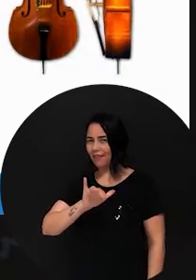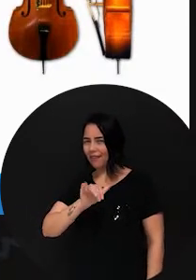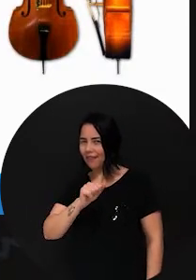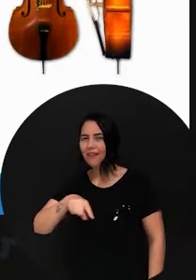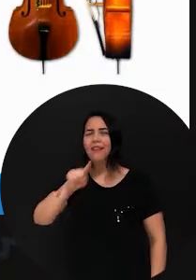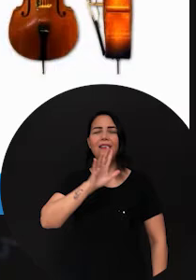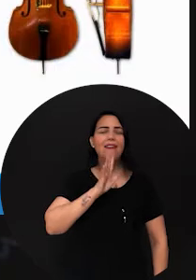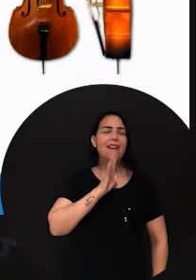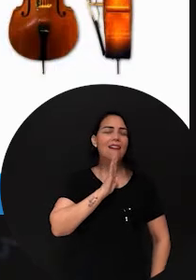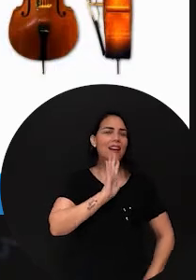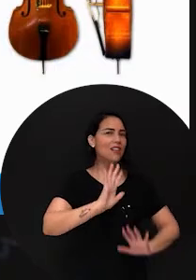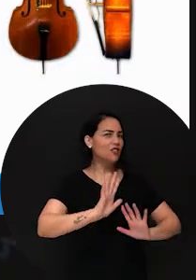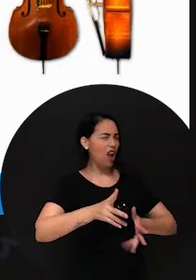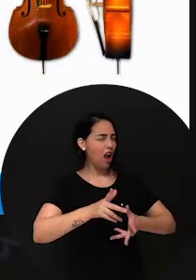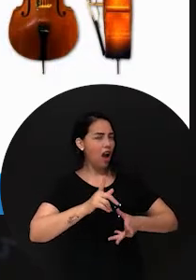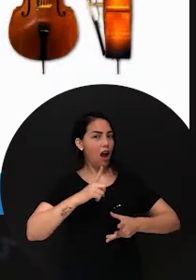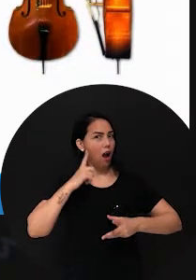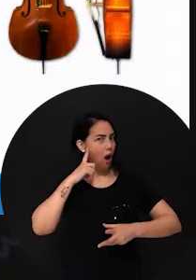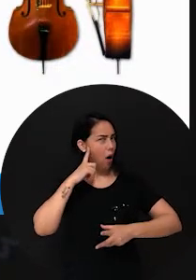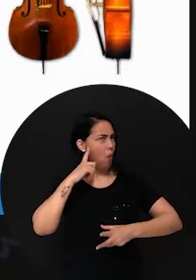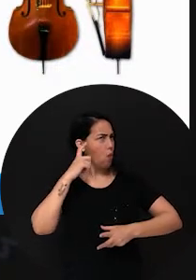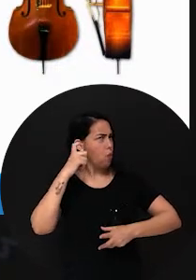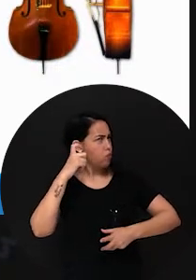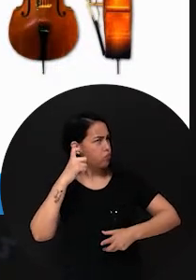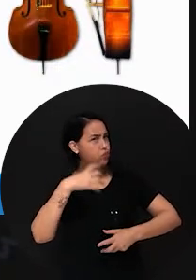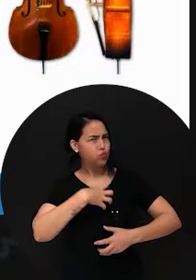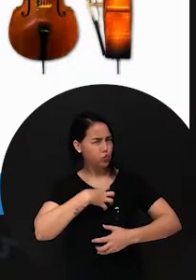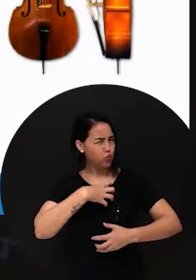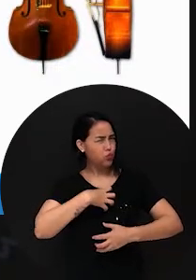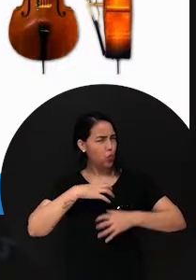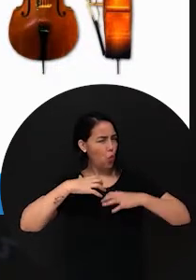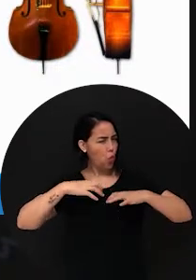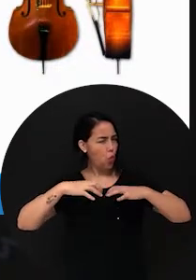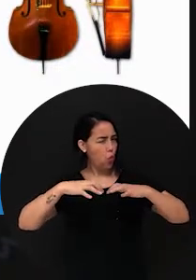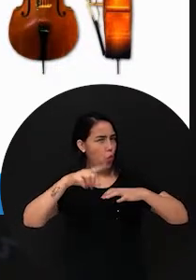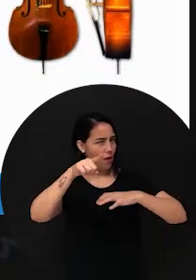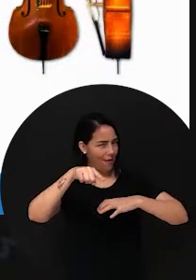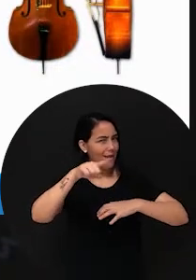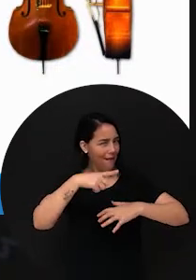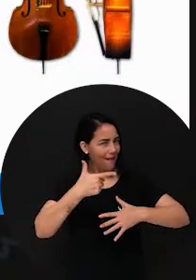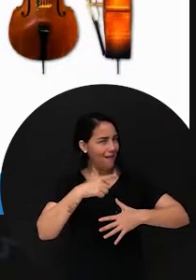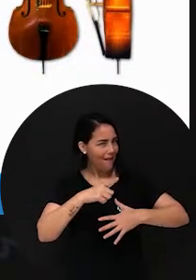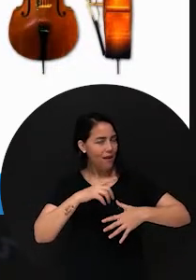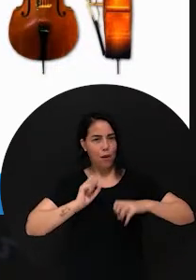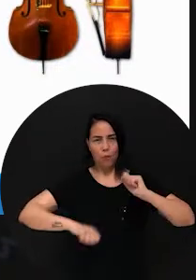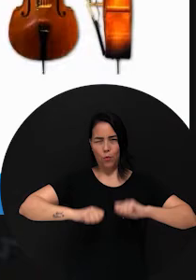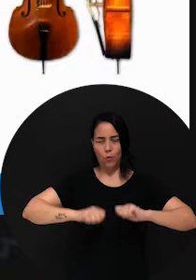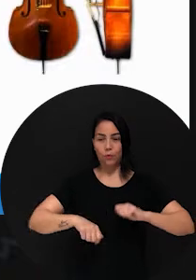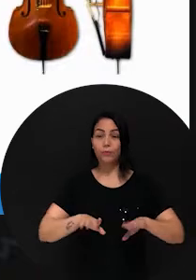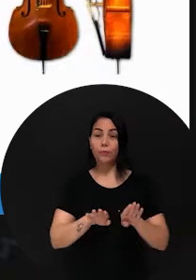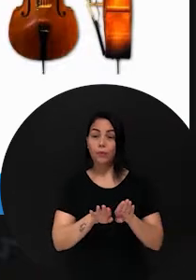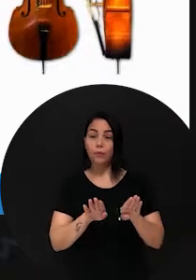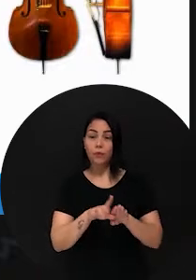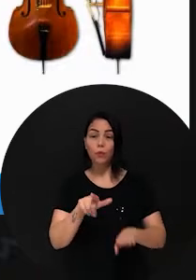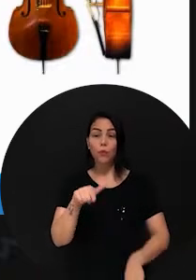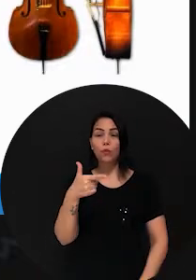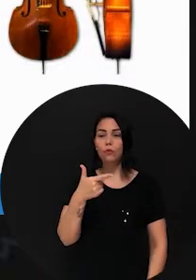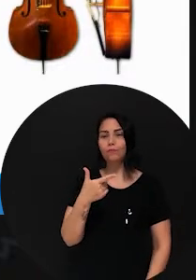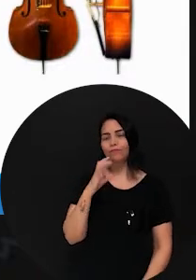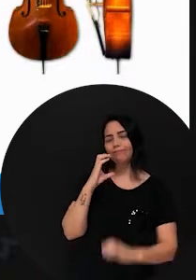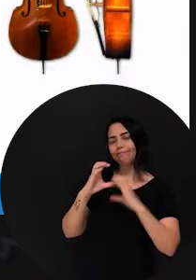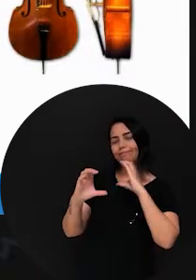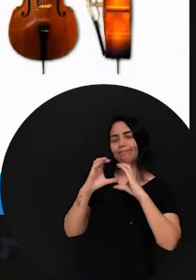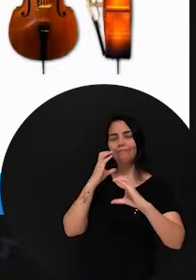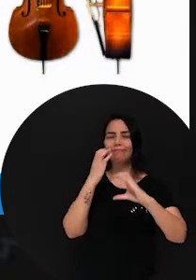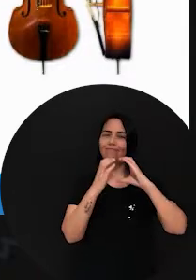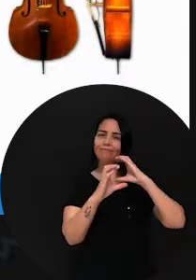gente já conhece, né? Então, funciona em vários ritmos, em vários estilos. Também temos o canto, né?